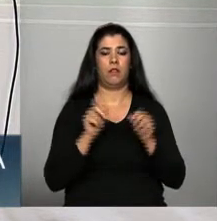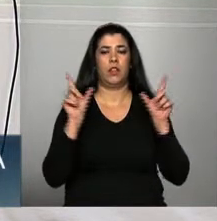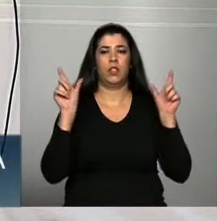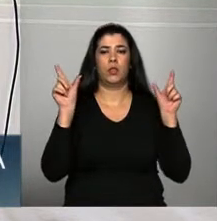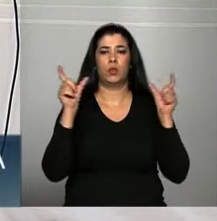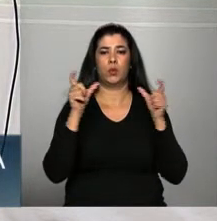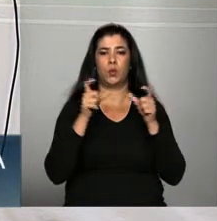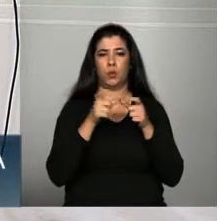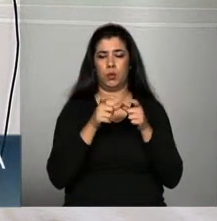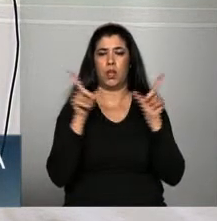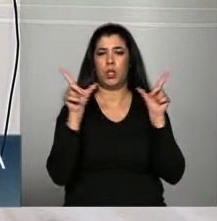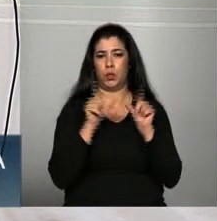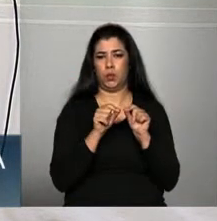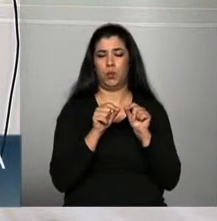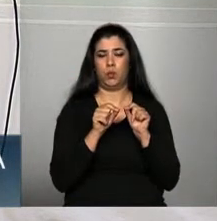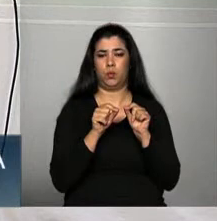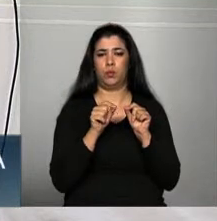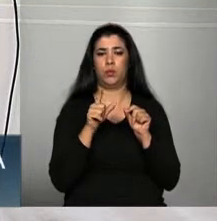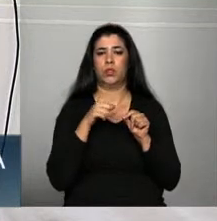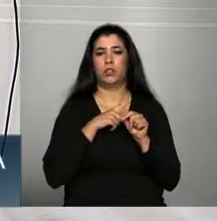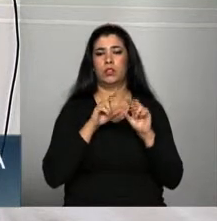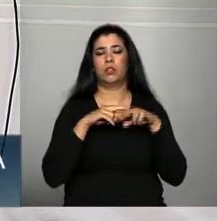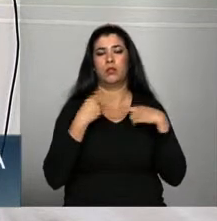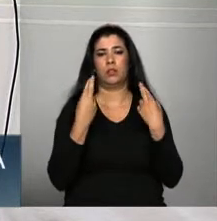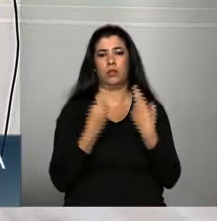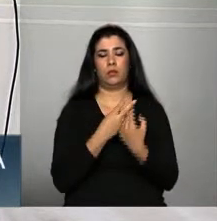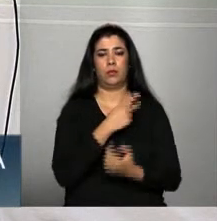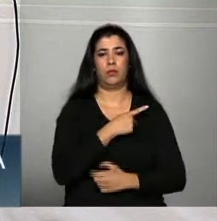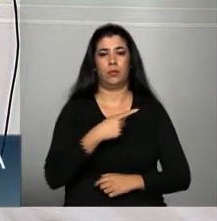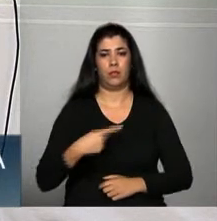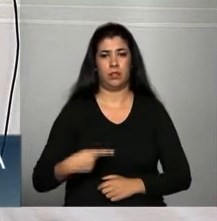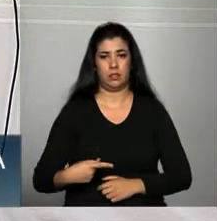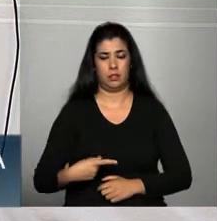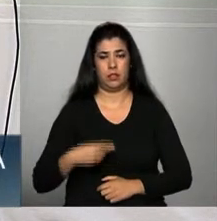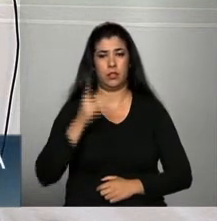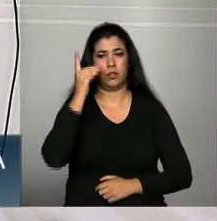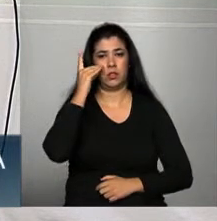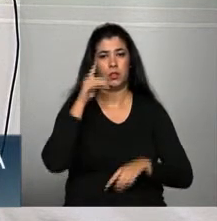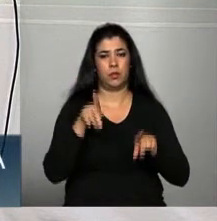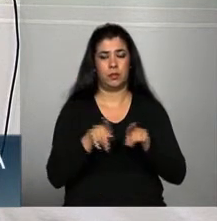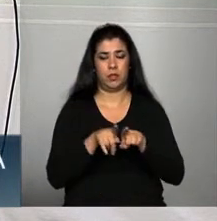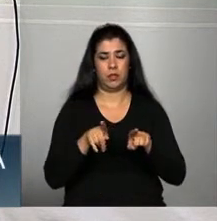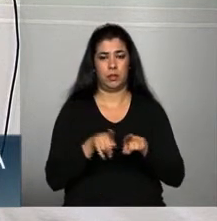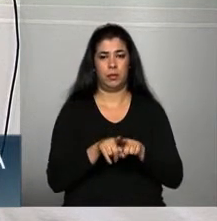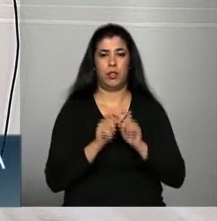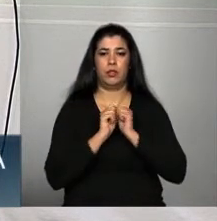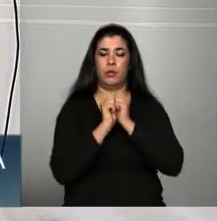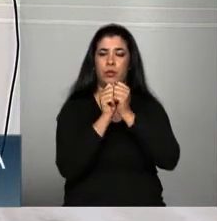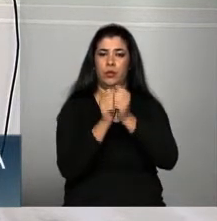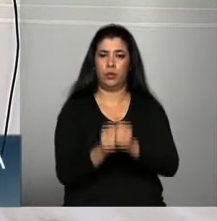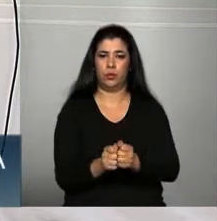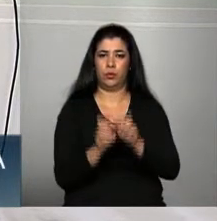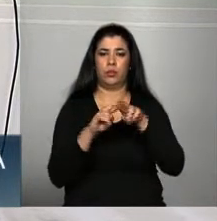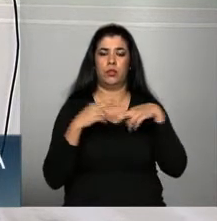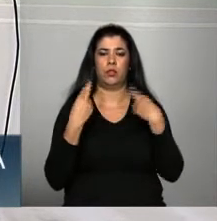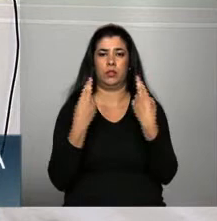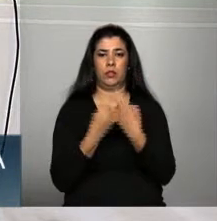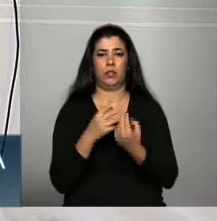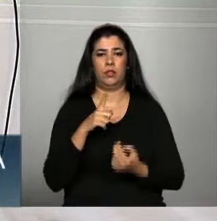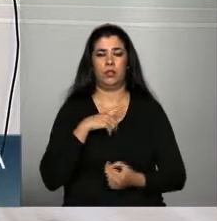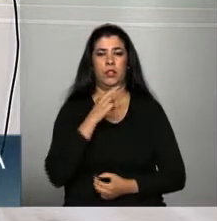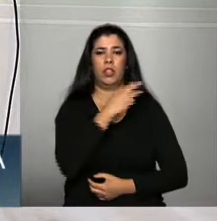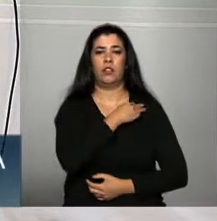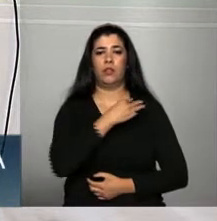presidenta Dilma Rousseff, a participação, como ele disse, também dos ministros Miguel